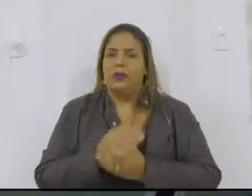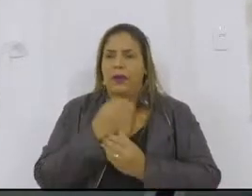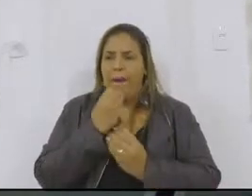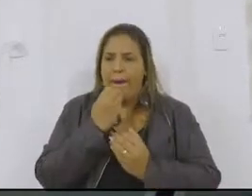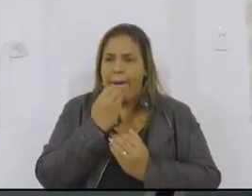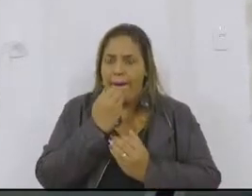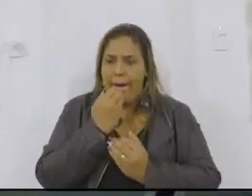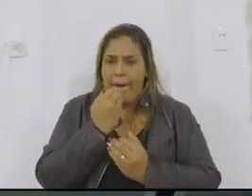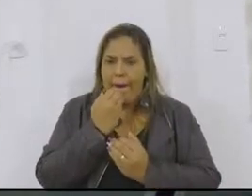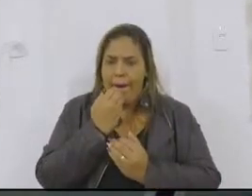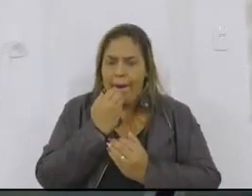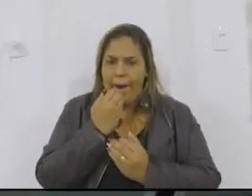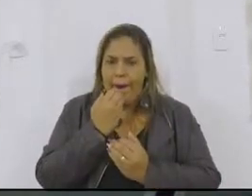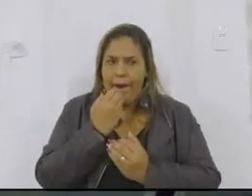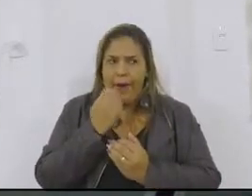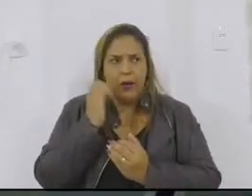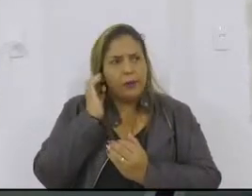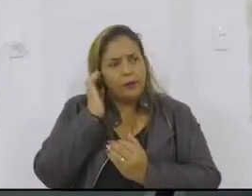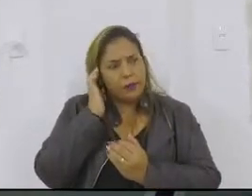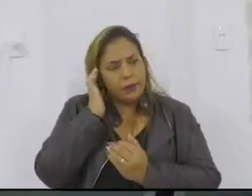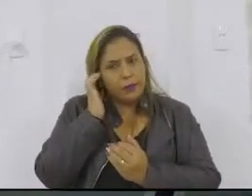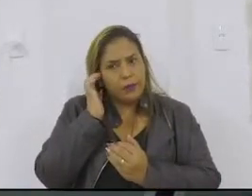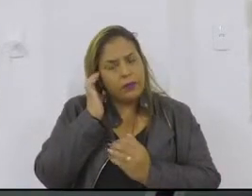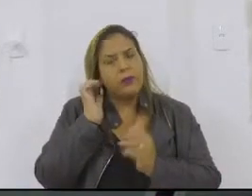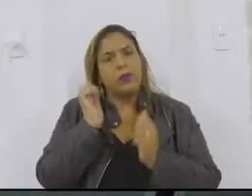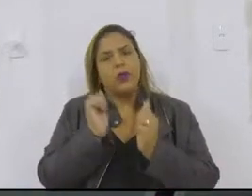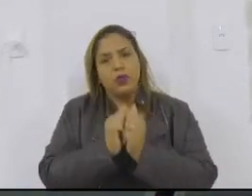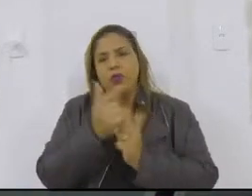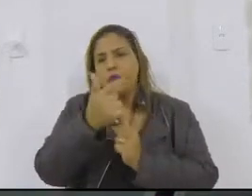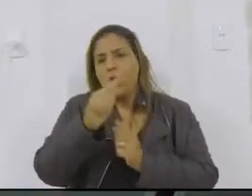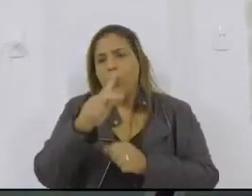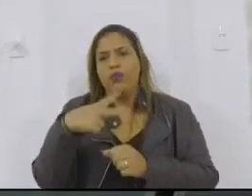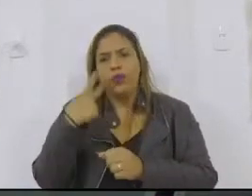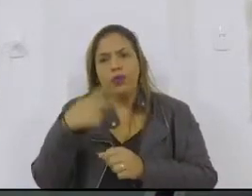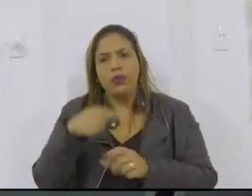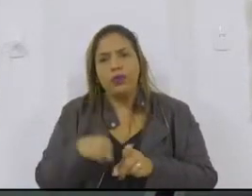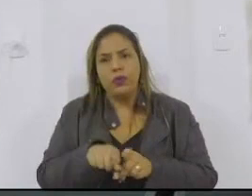Câmara, que junto aos demais pares possa